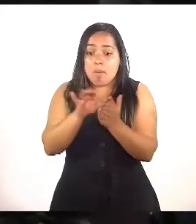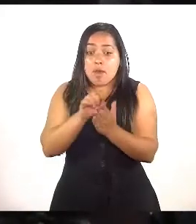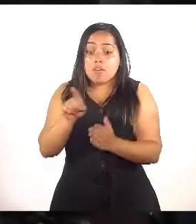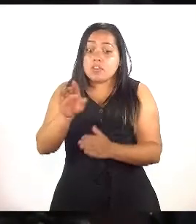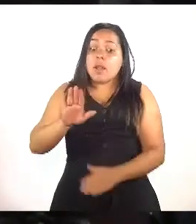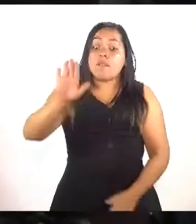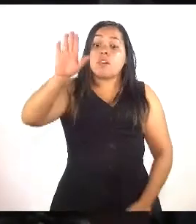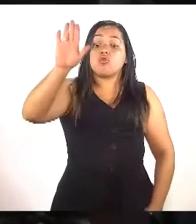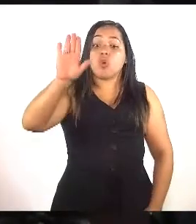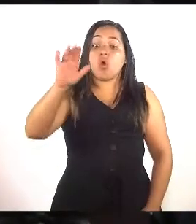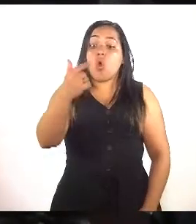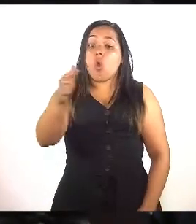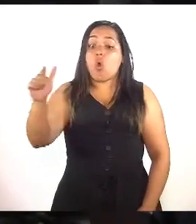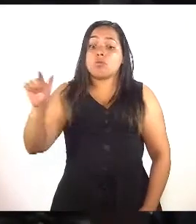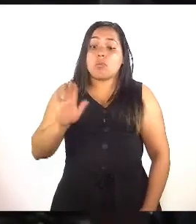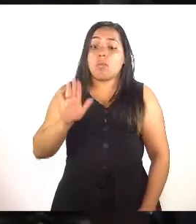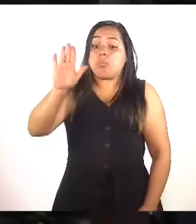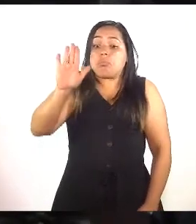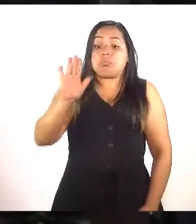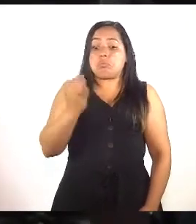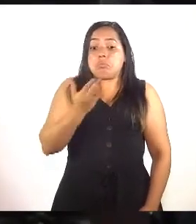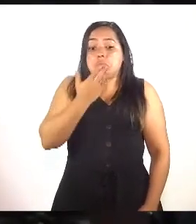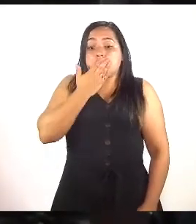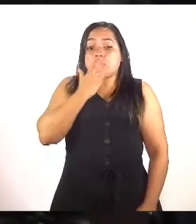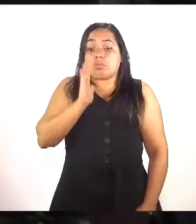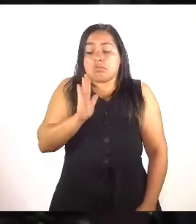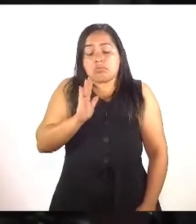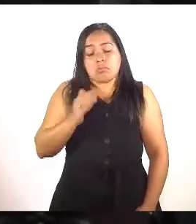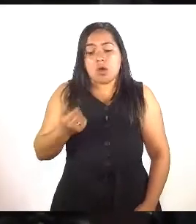dedo, ninguém tinha se manifestado, os demais.